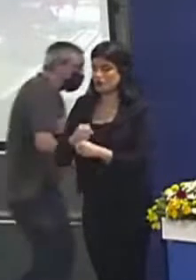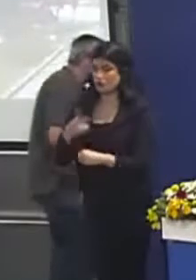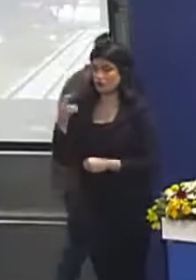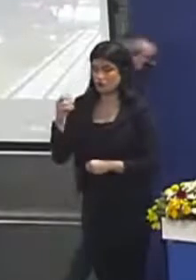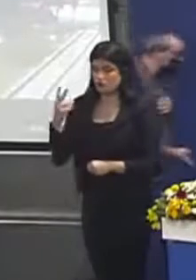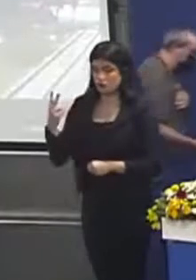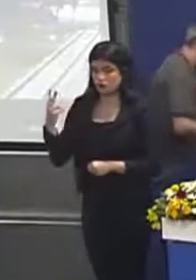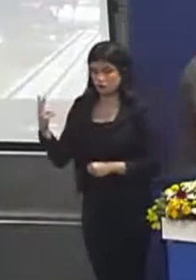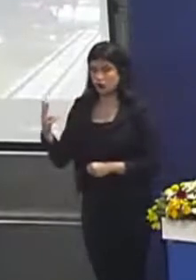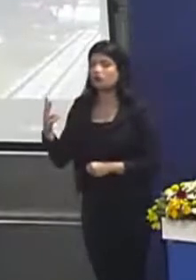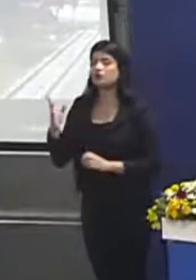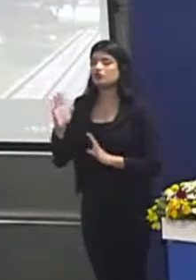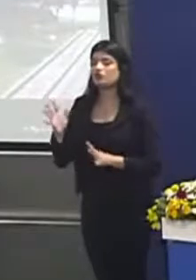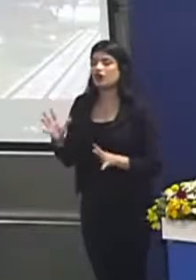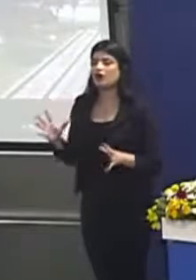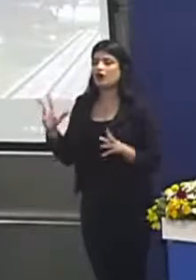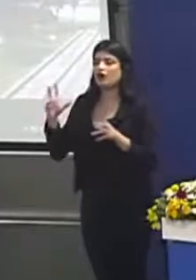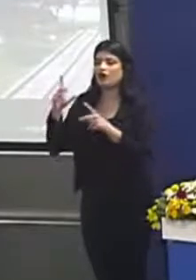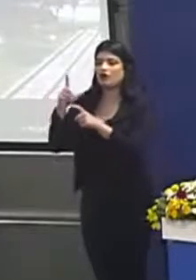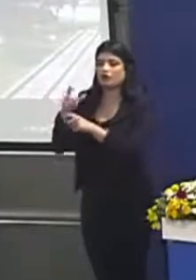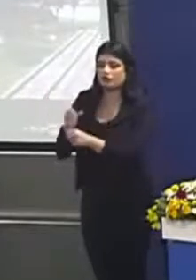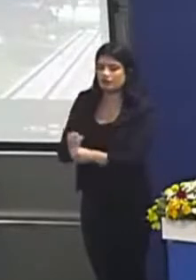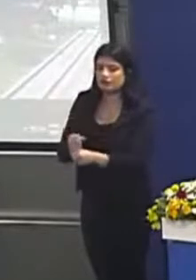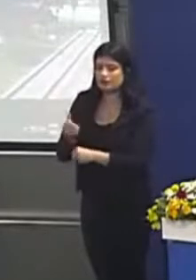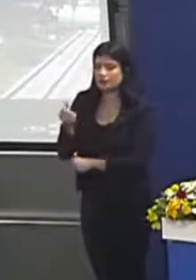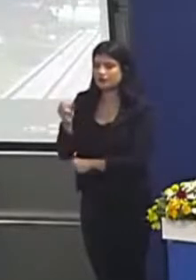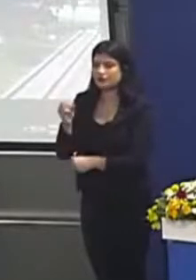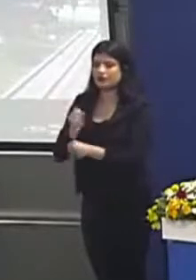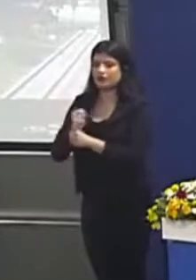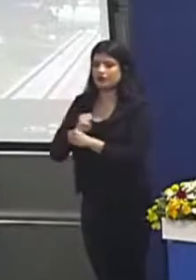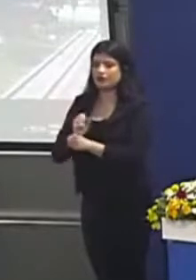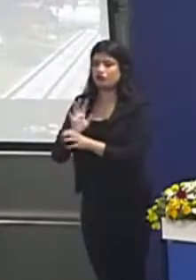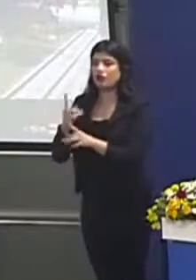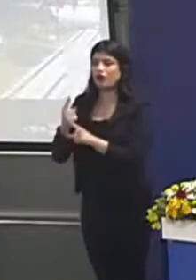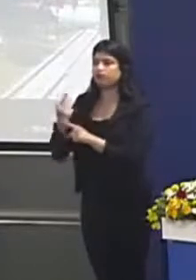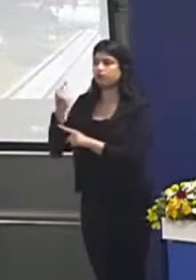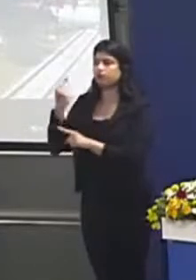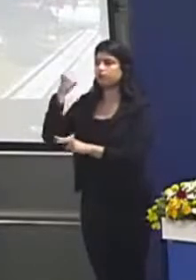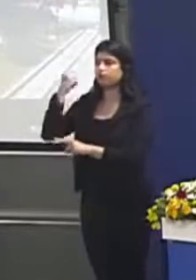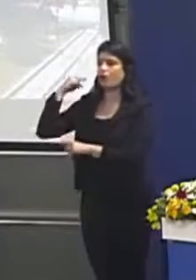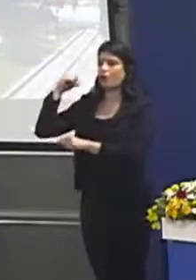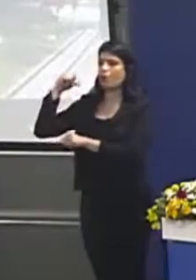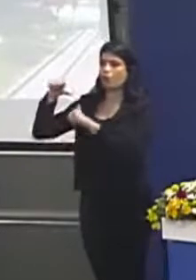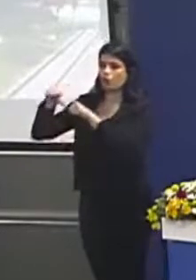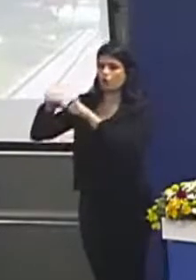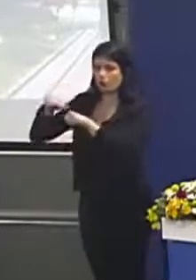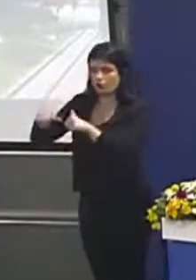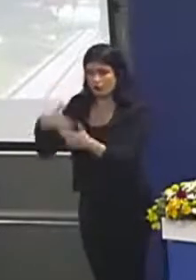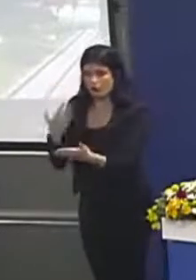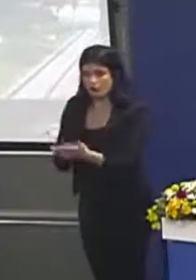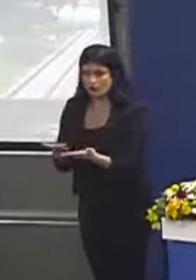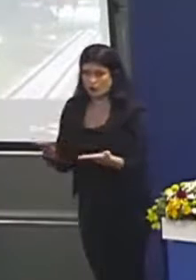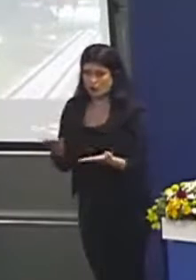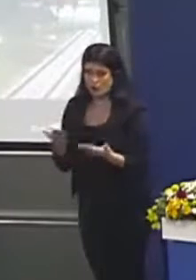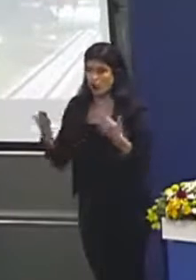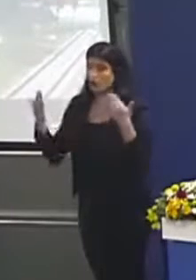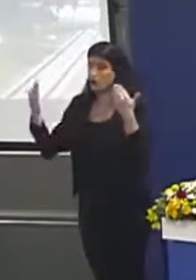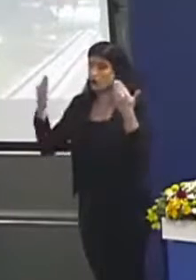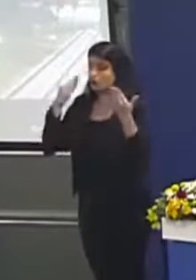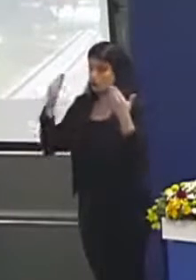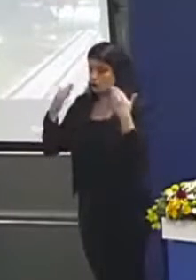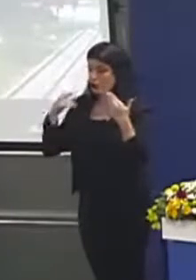ela completa 60 anos e muitas mudanças ocorreram desde então. A psicologia passou por